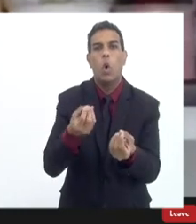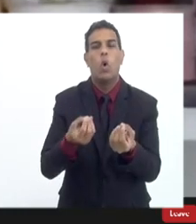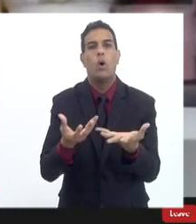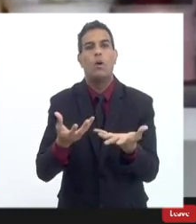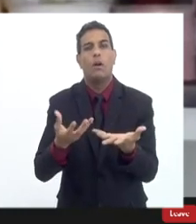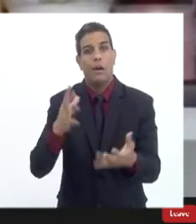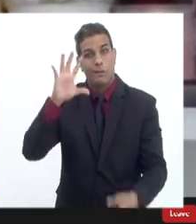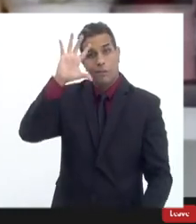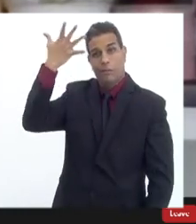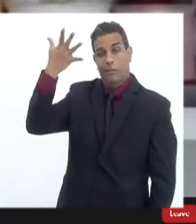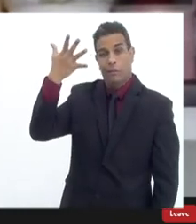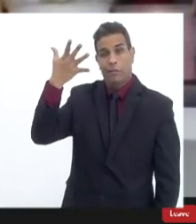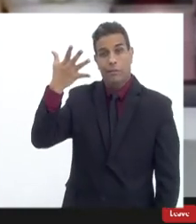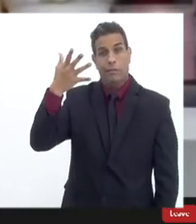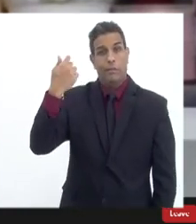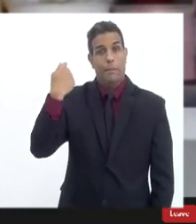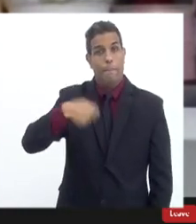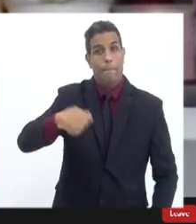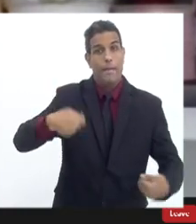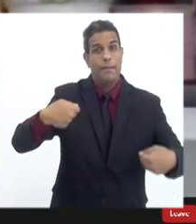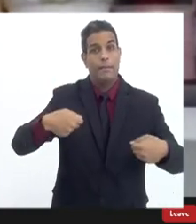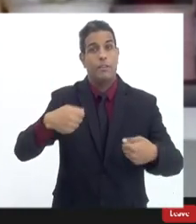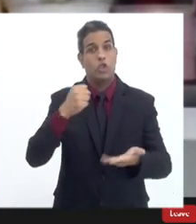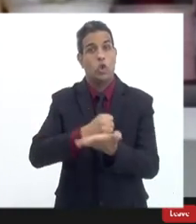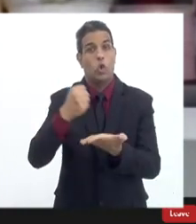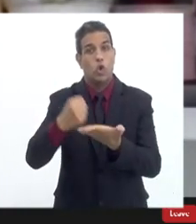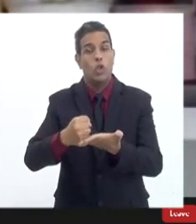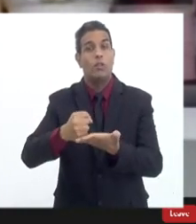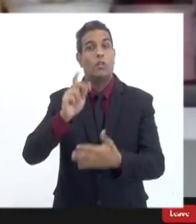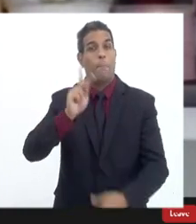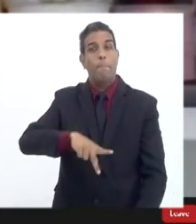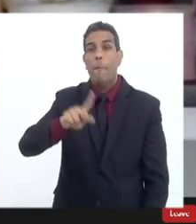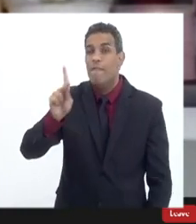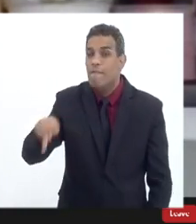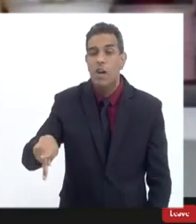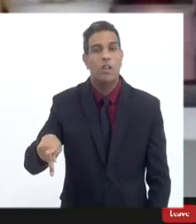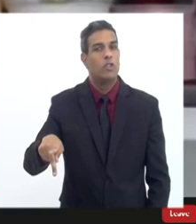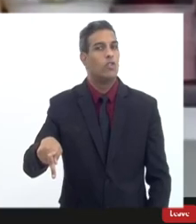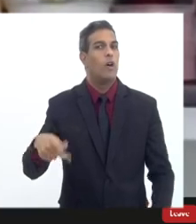por educadores. Os educadores